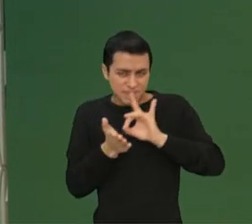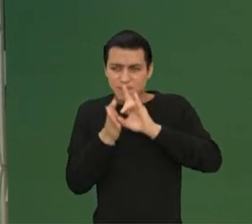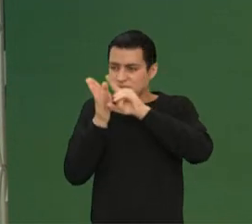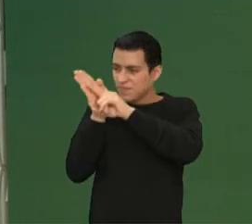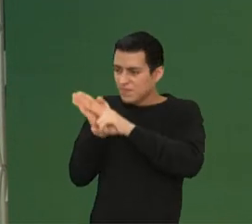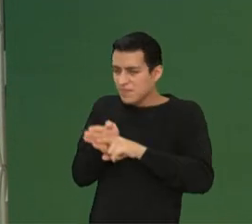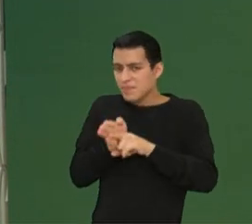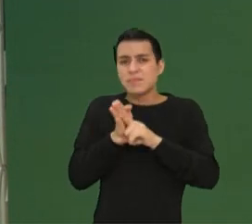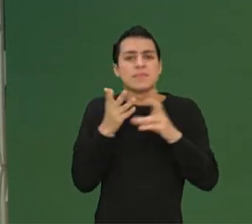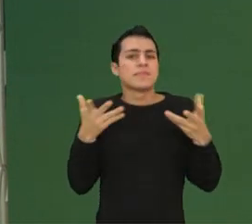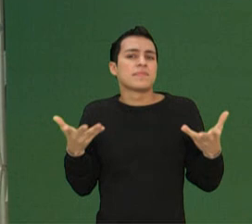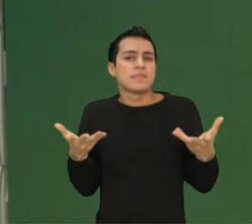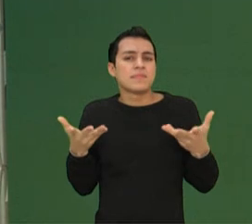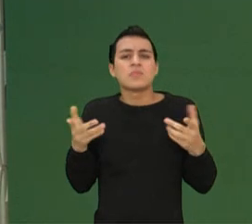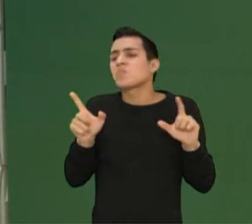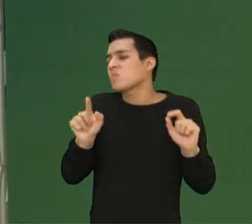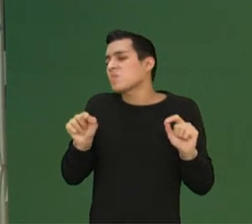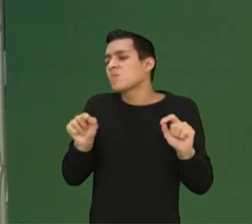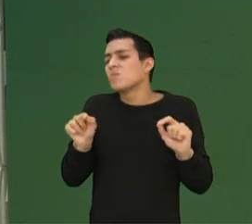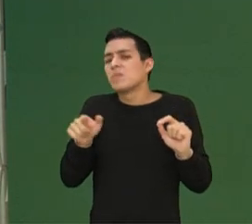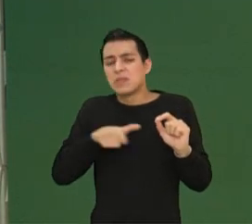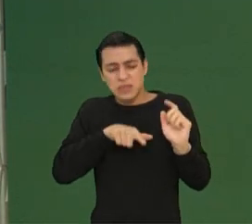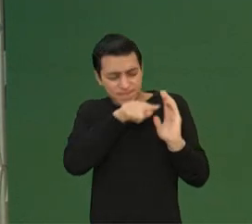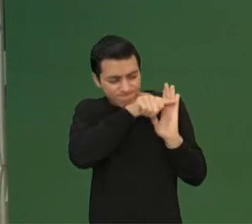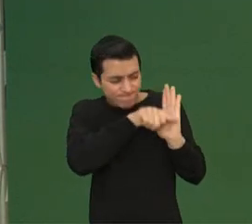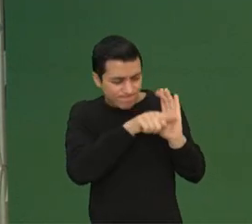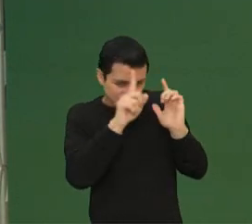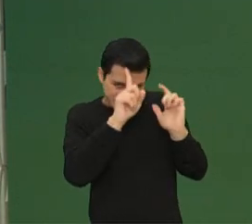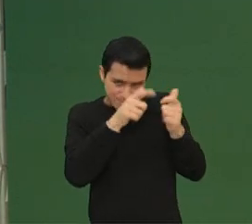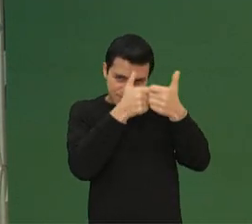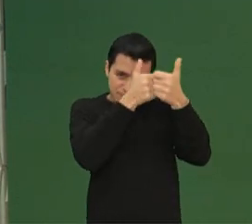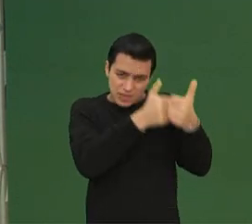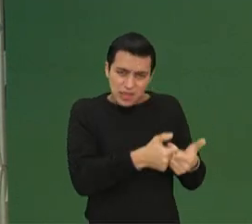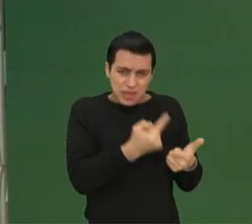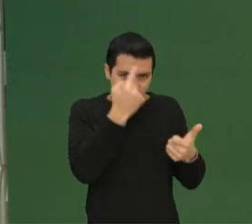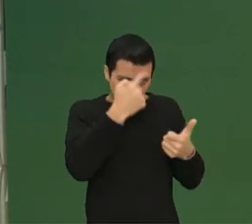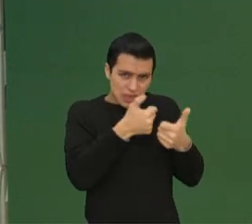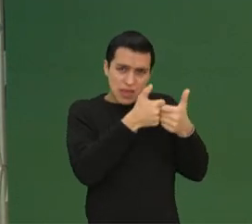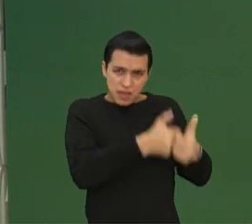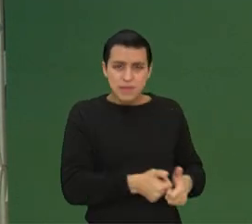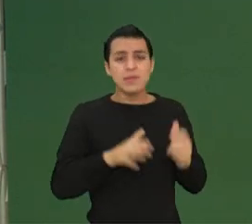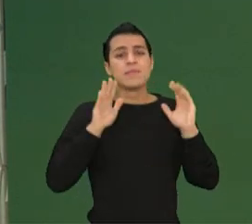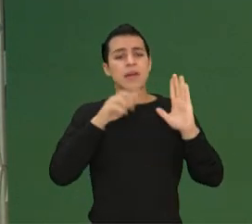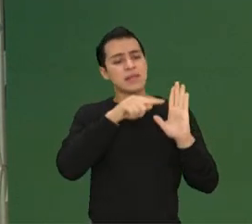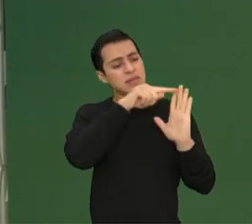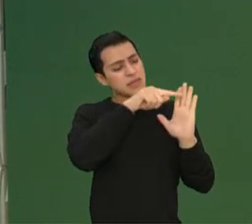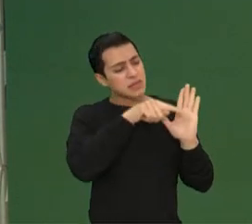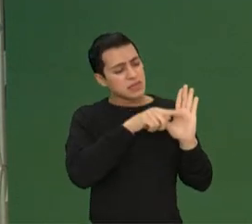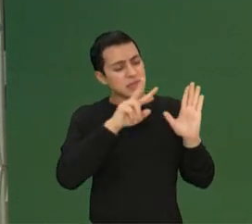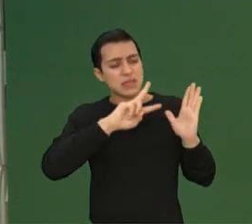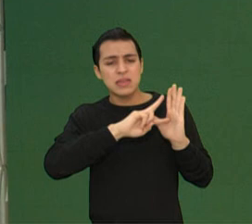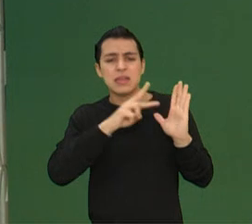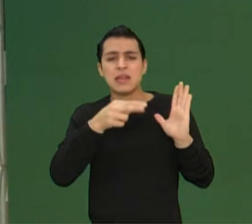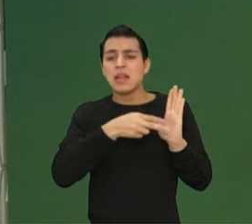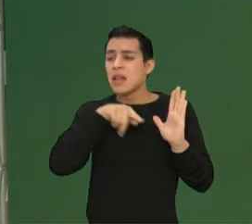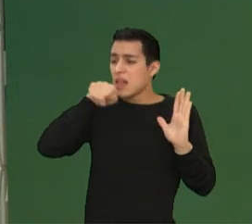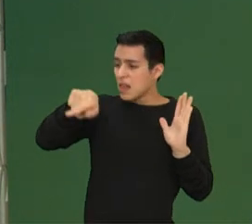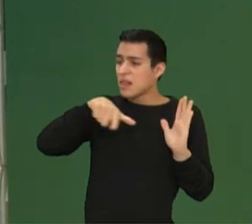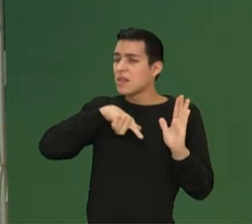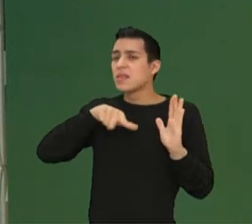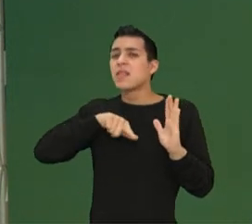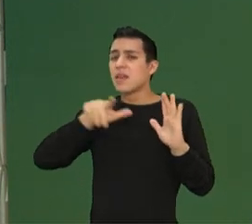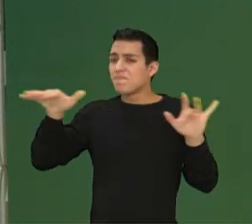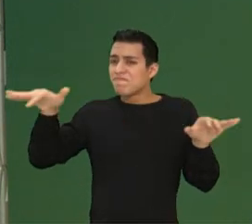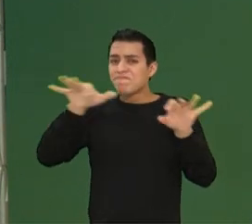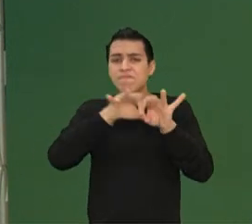desculpa, a pesquisa segue alguns passos. E esses passos referenciam que ela tem uma